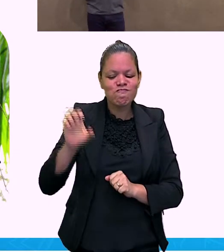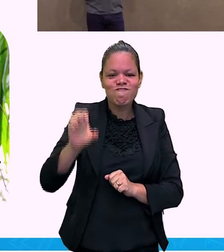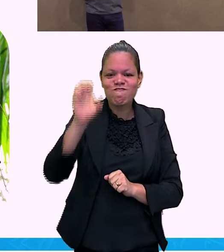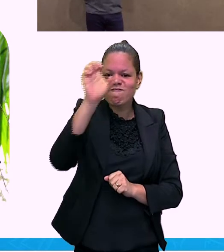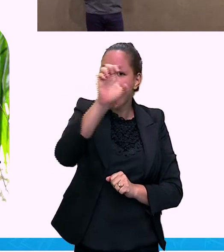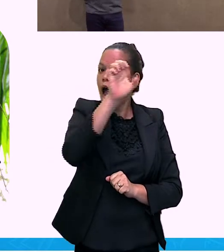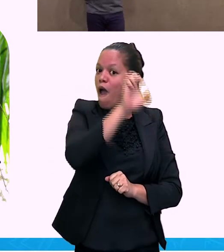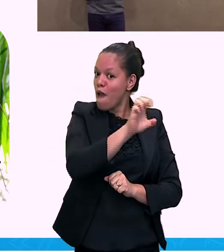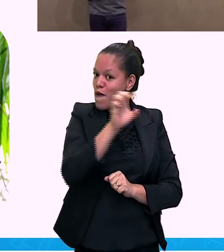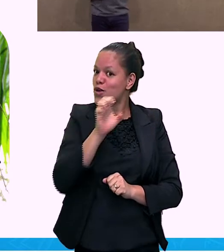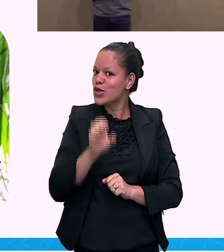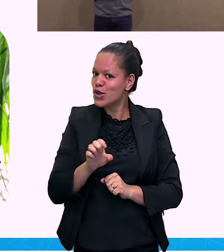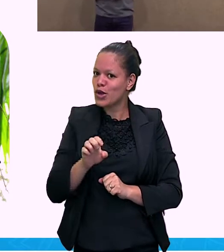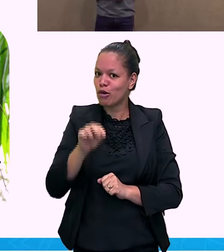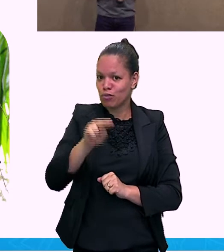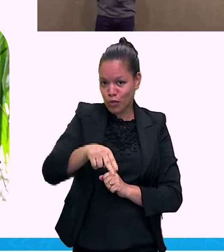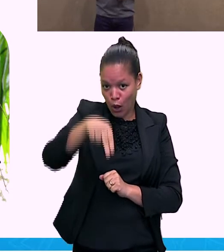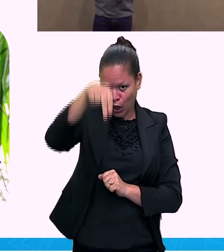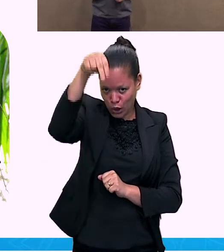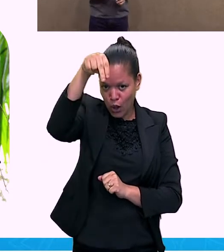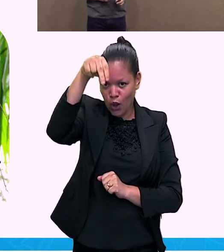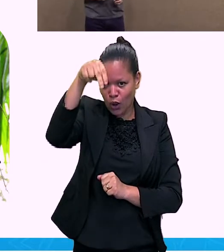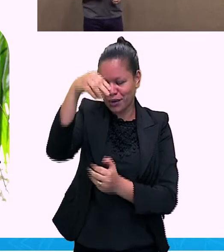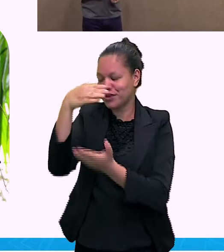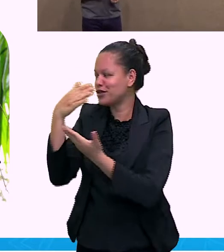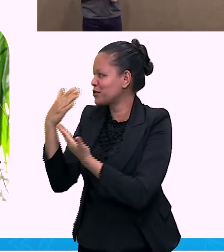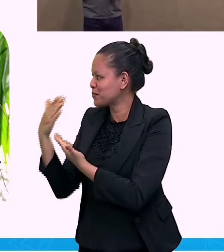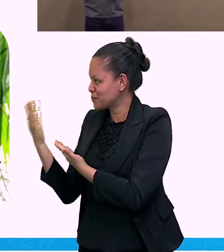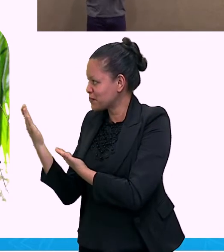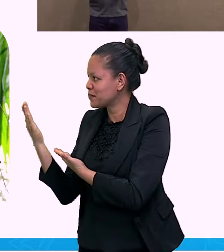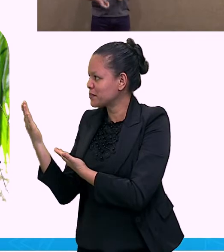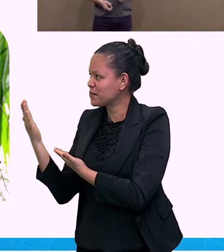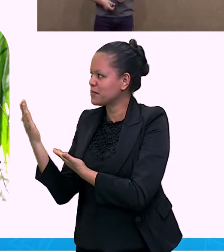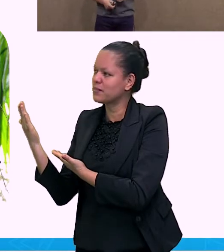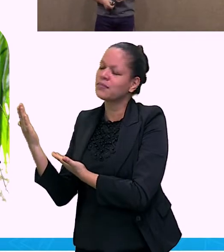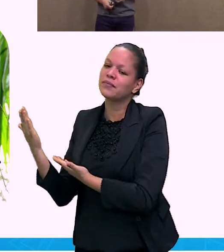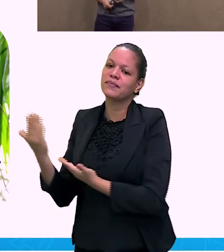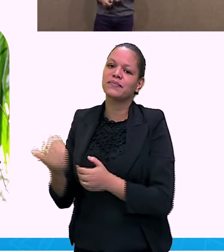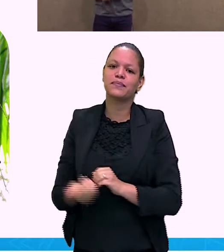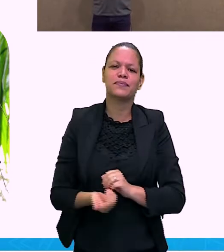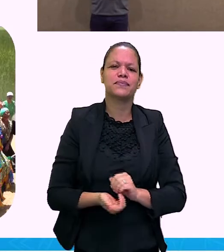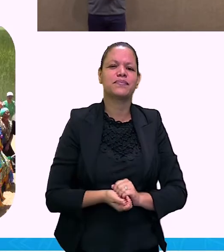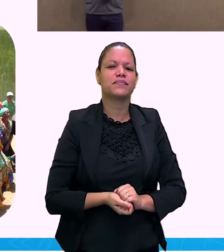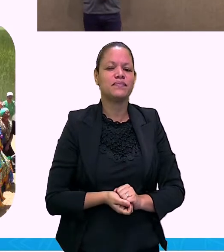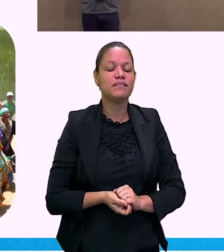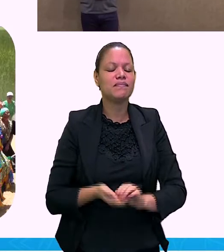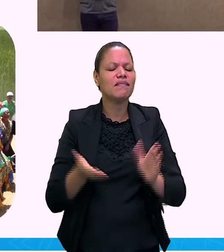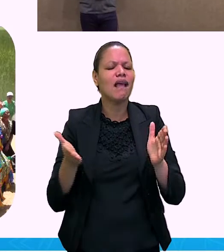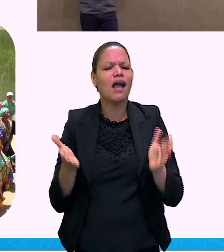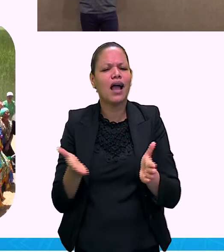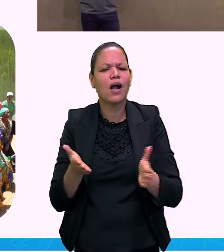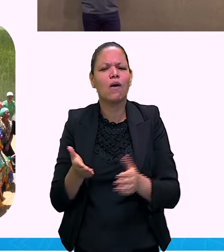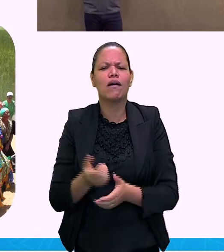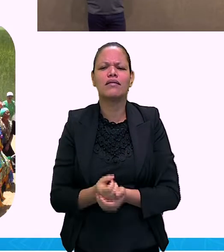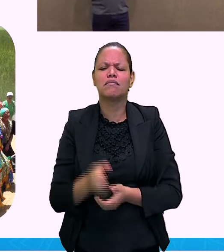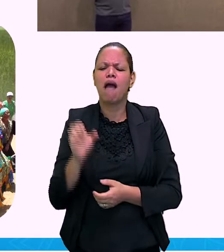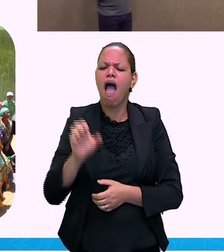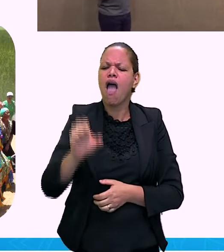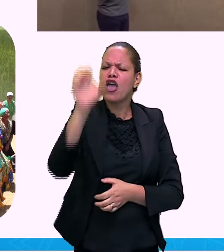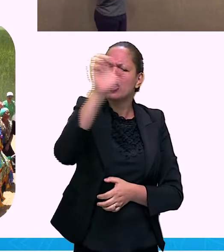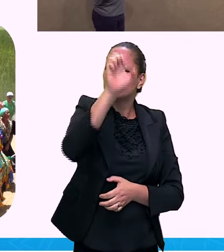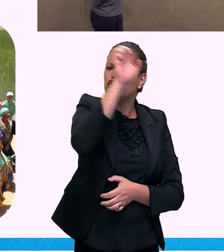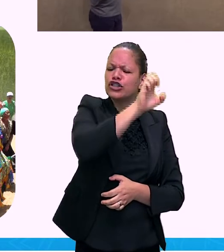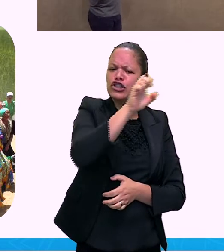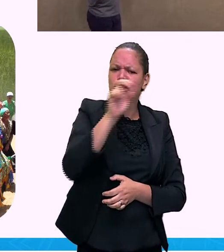gente tem elementos que a gente consegue visualizar aqui na nossa cidade, como o açaí. Agora vamos para a região do